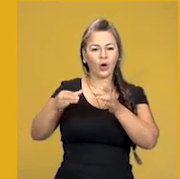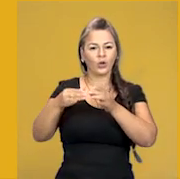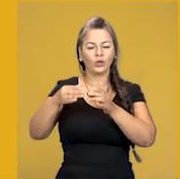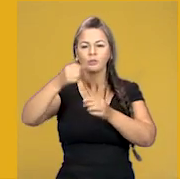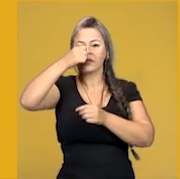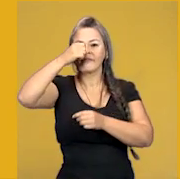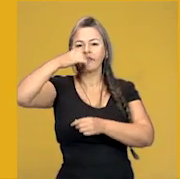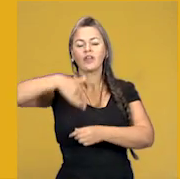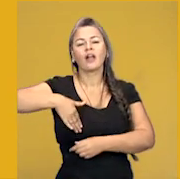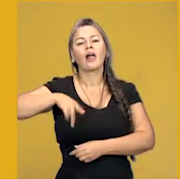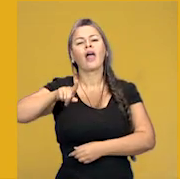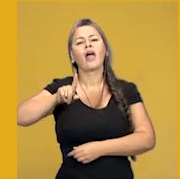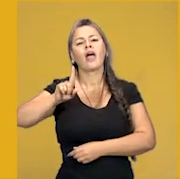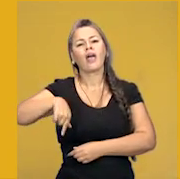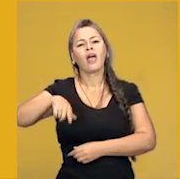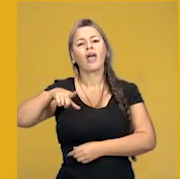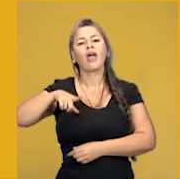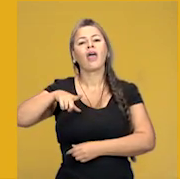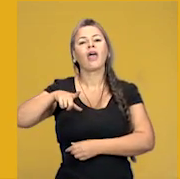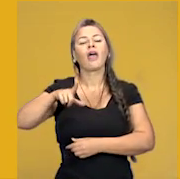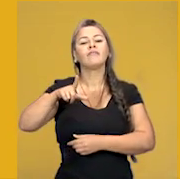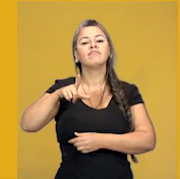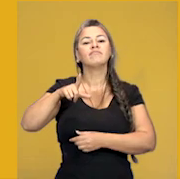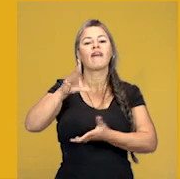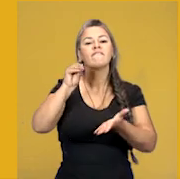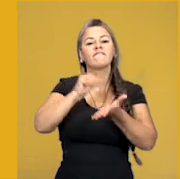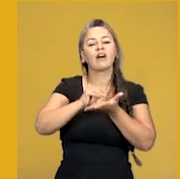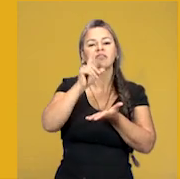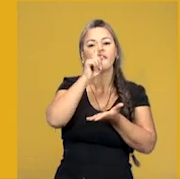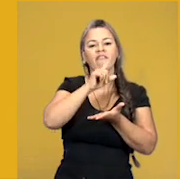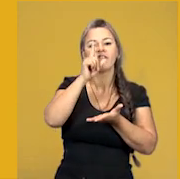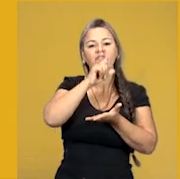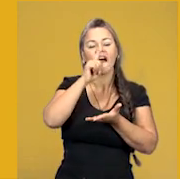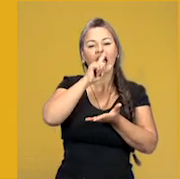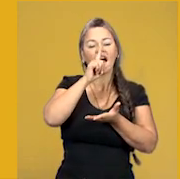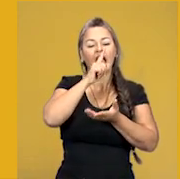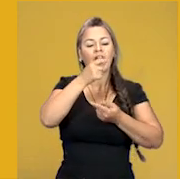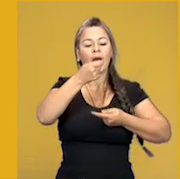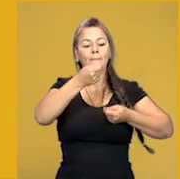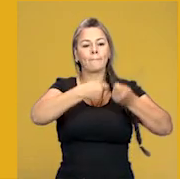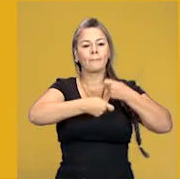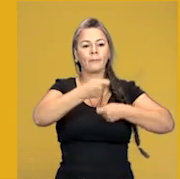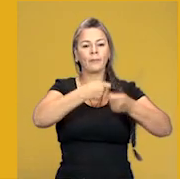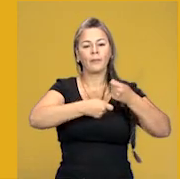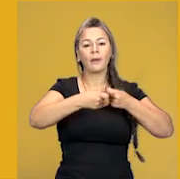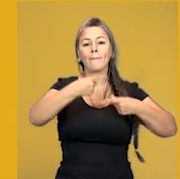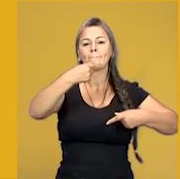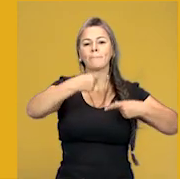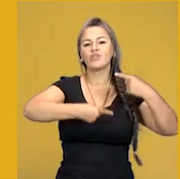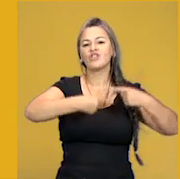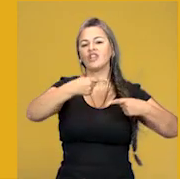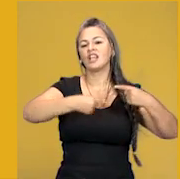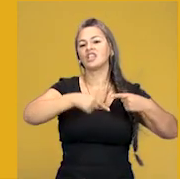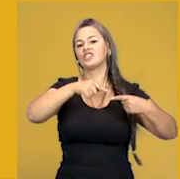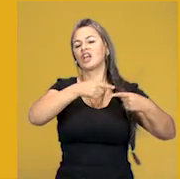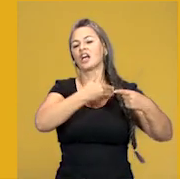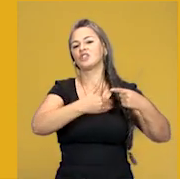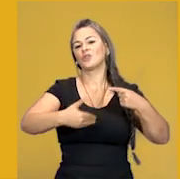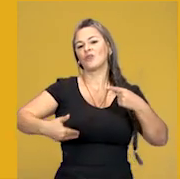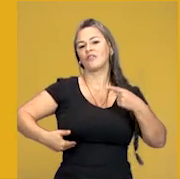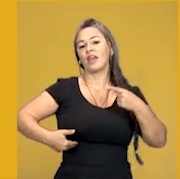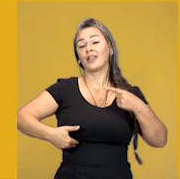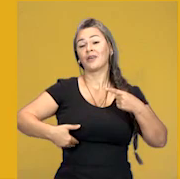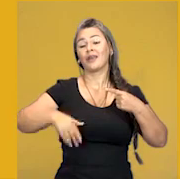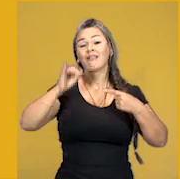como uma incapacidade da economia de mercado e das políticas estatais de proporcionar moradias e serviços urbanos